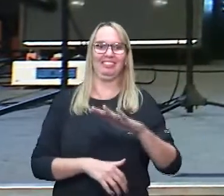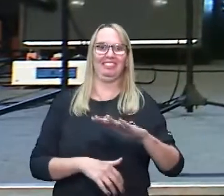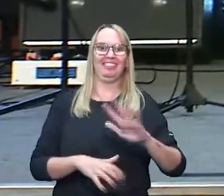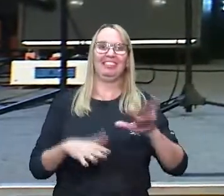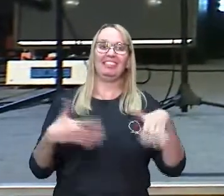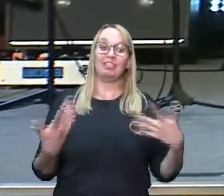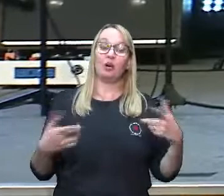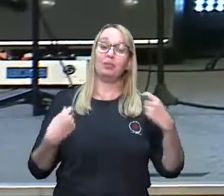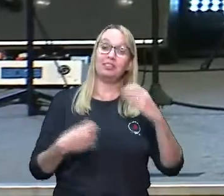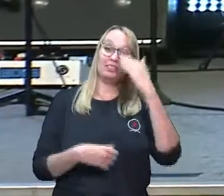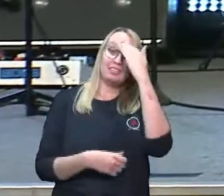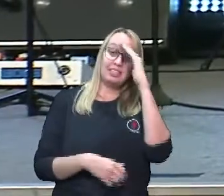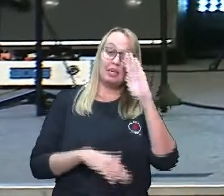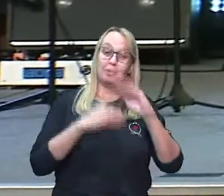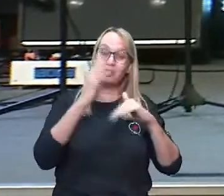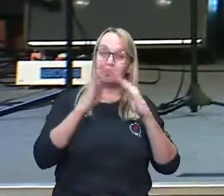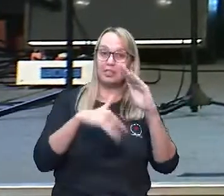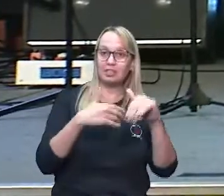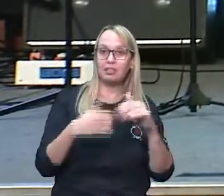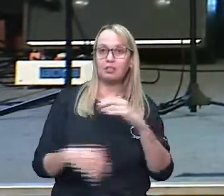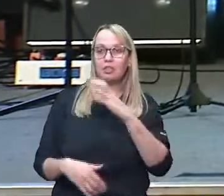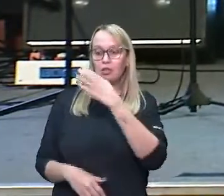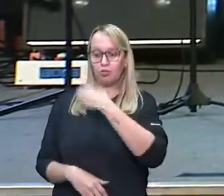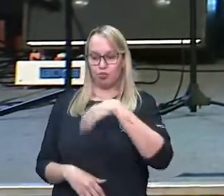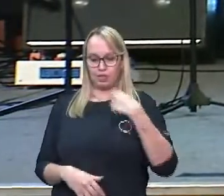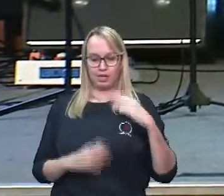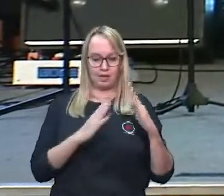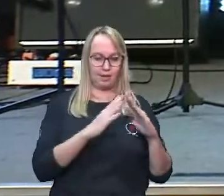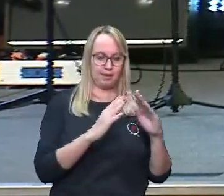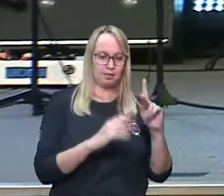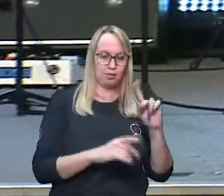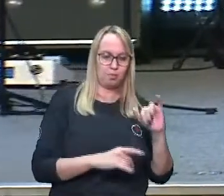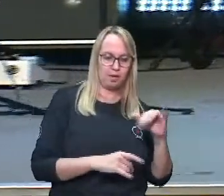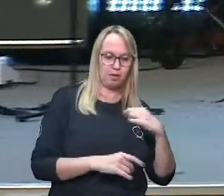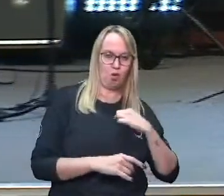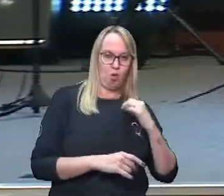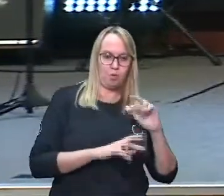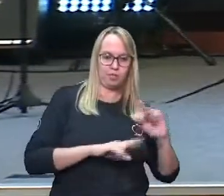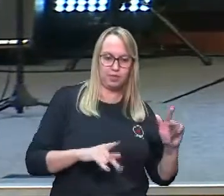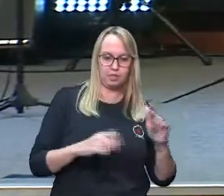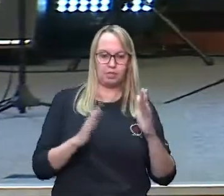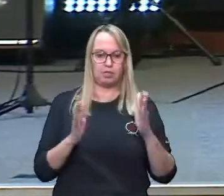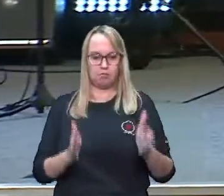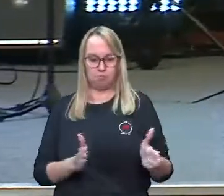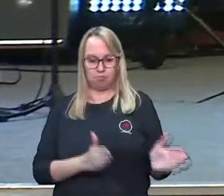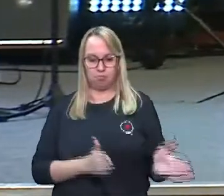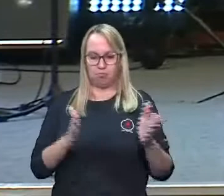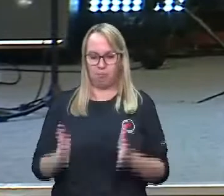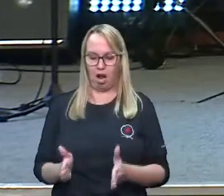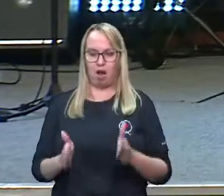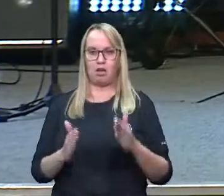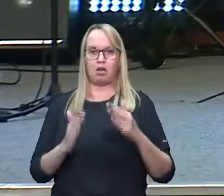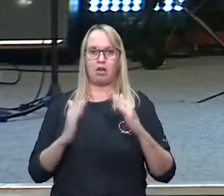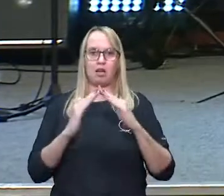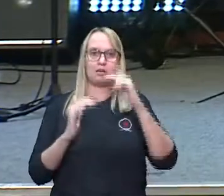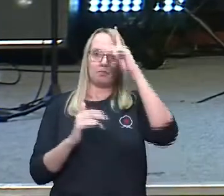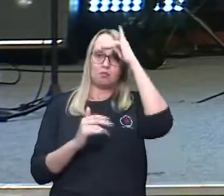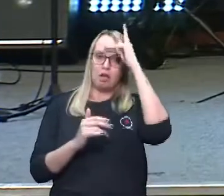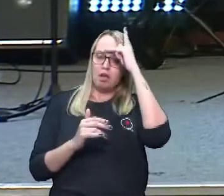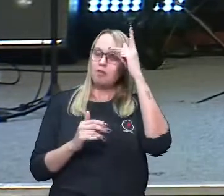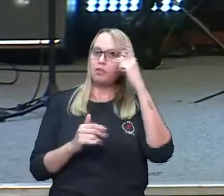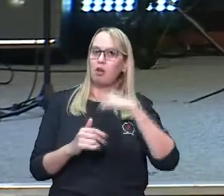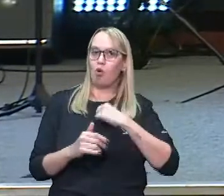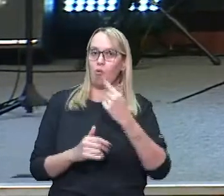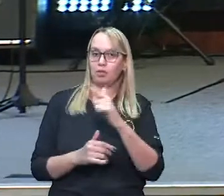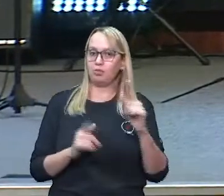que entender a prosperidade assim. José, na casa do pai, roupa diferente. Na casa de Potifar, não tem mais aquela roupa, mas virou o chefe dos escravos. Não adiantou